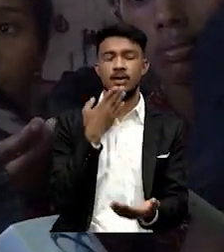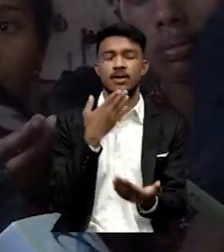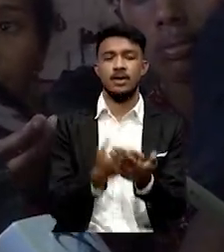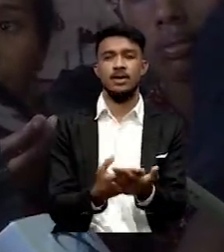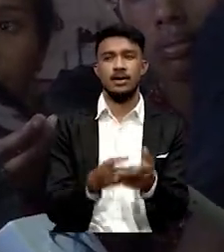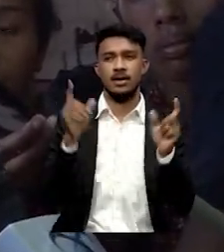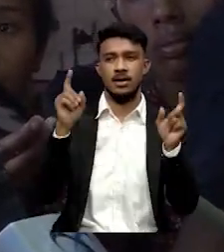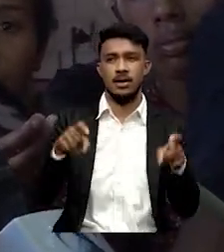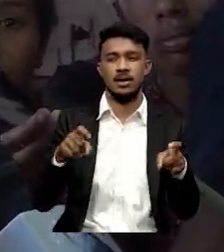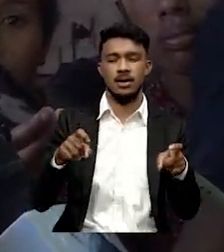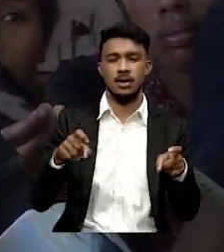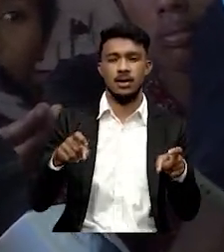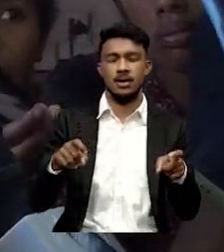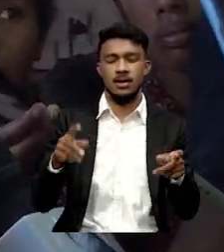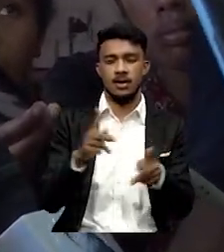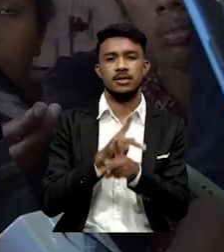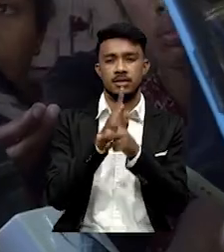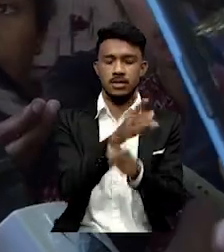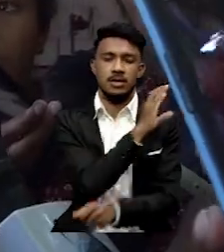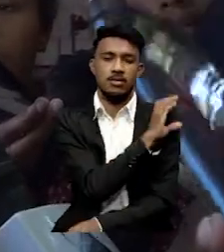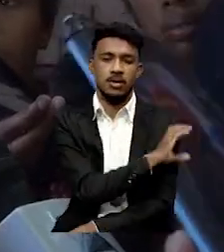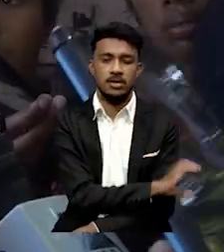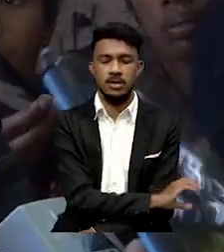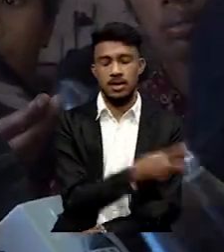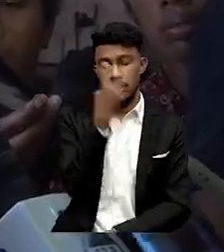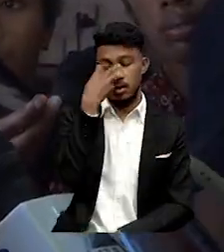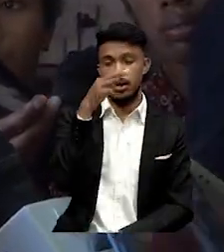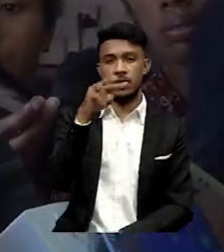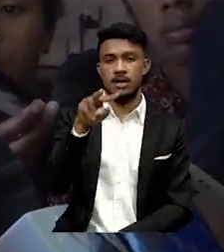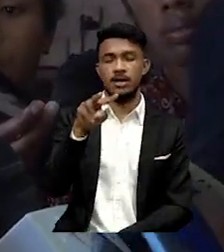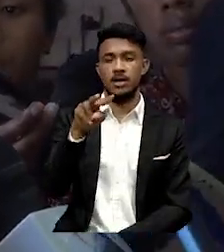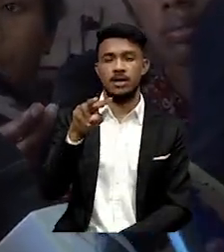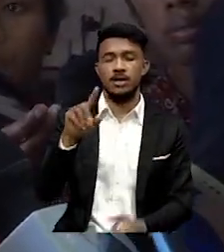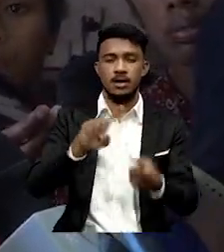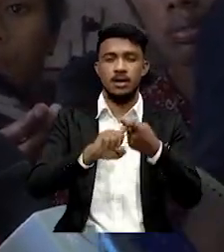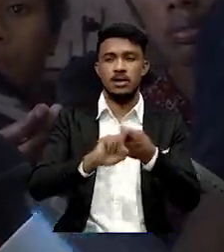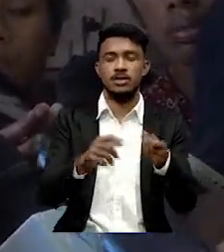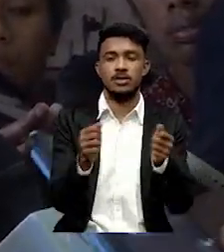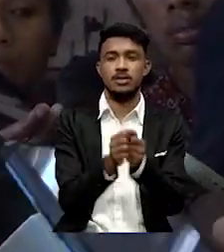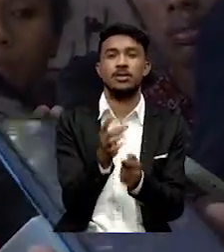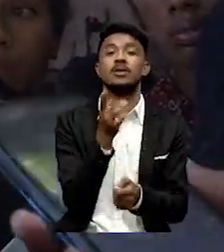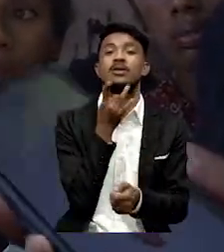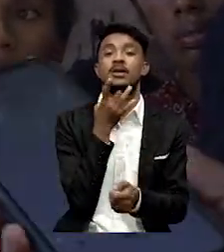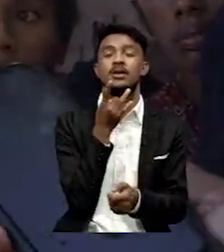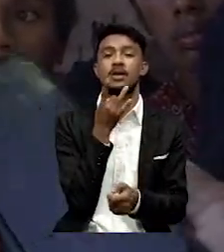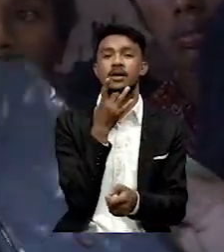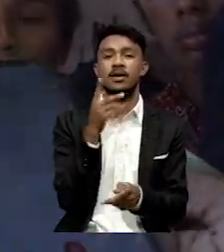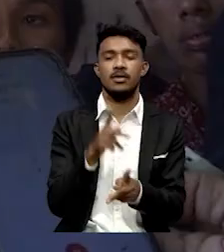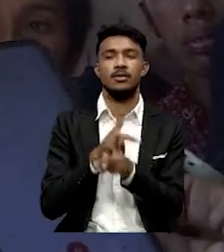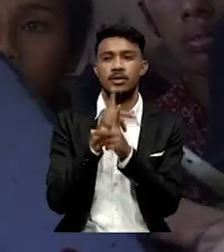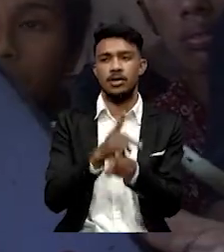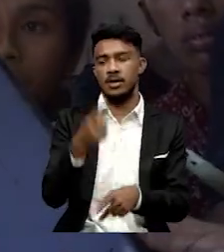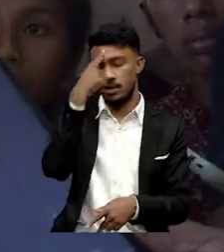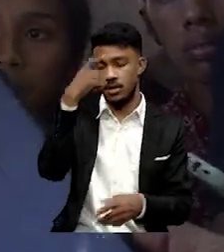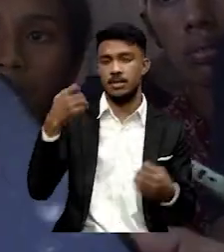Tem que a condição segurança, isto é, segurança e ligação elétrica, né, cuidado, tamba foi ainda não, e